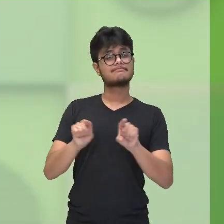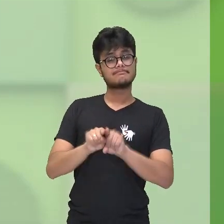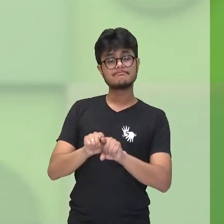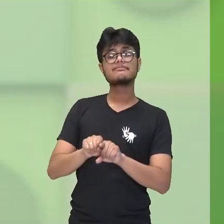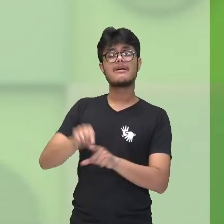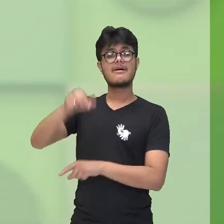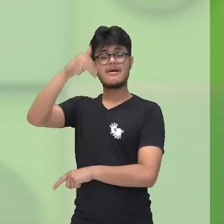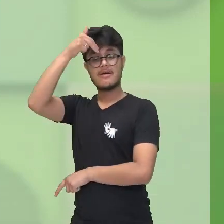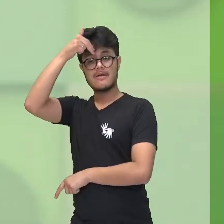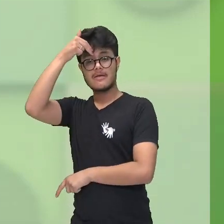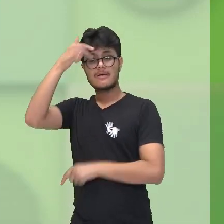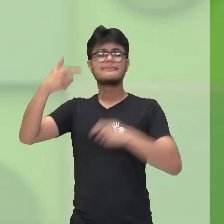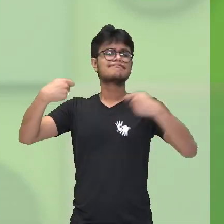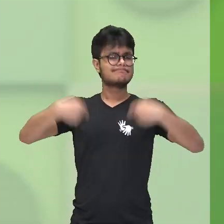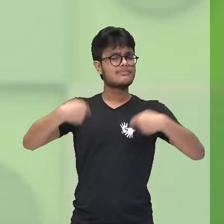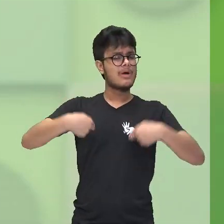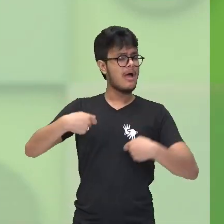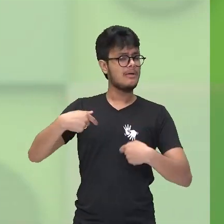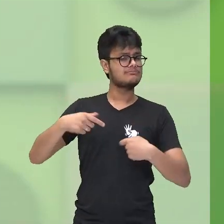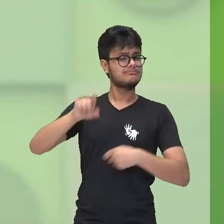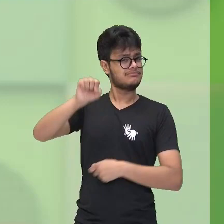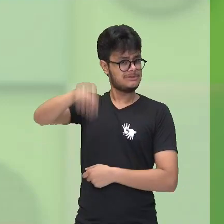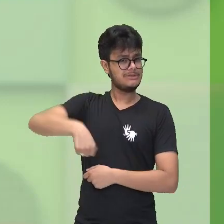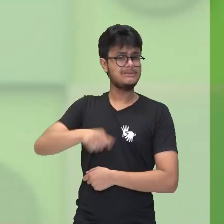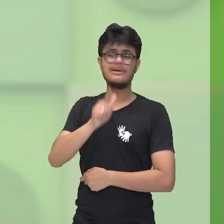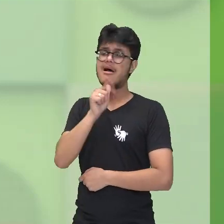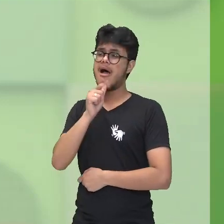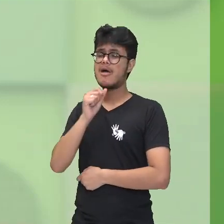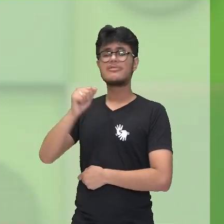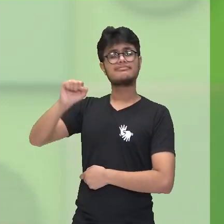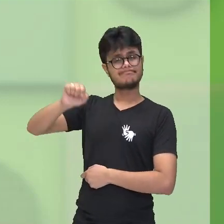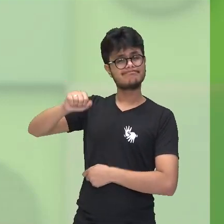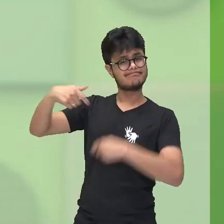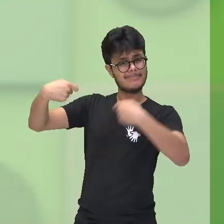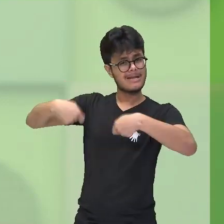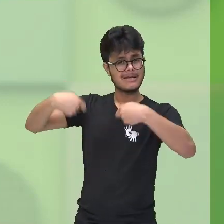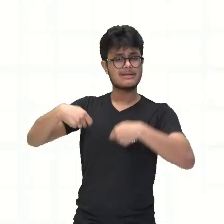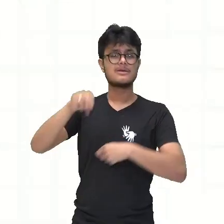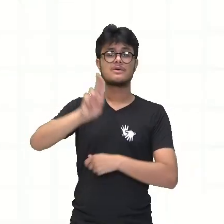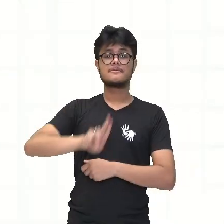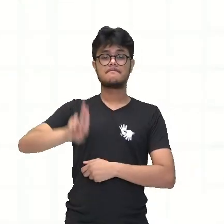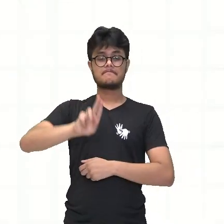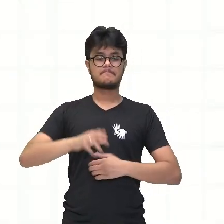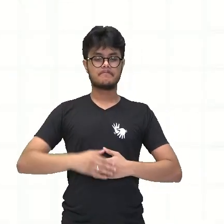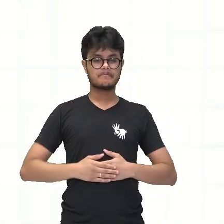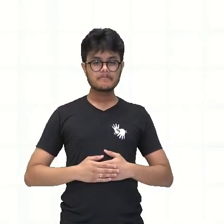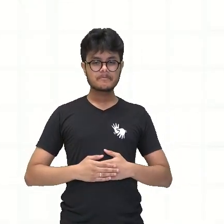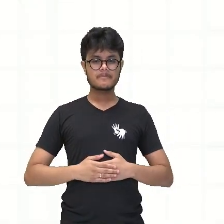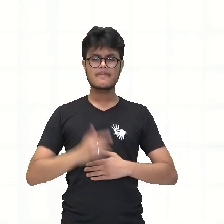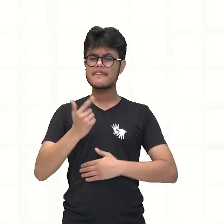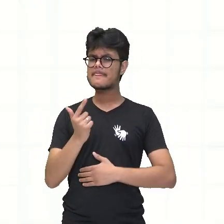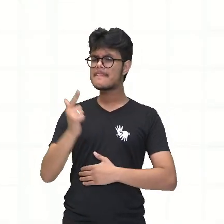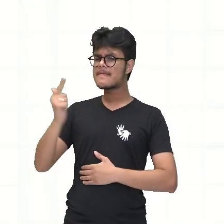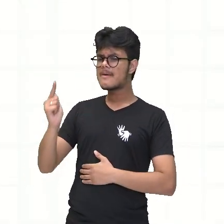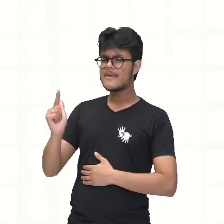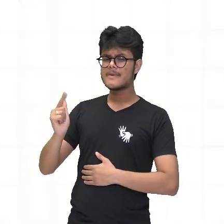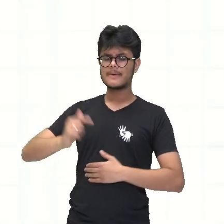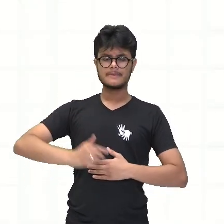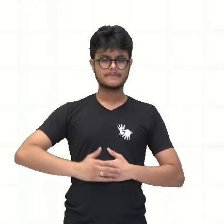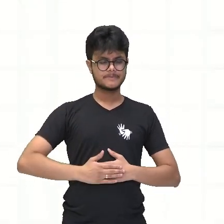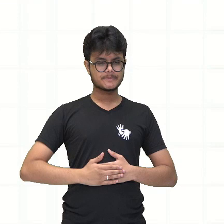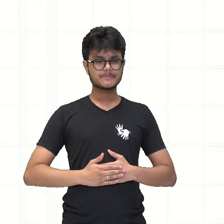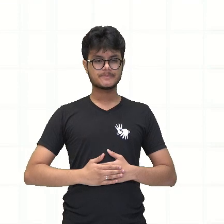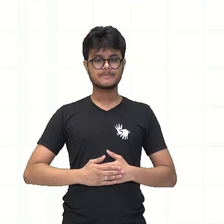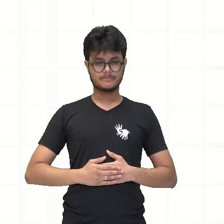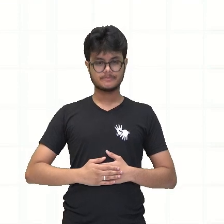têm direito a usar essa água doce que está disponível. Mas vamos lá para outros temas em que nós temos